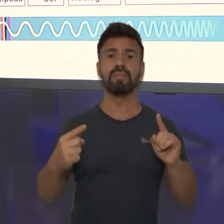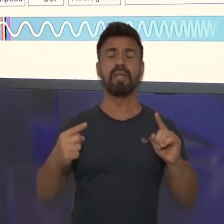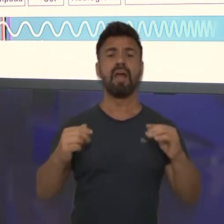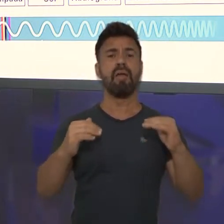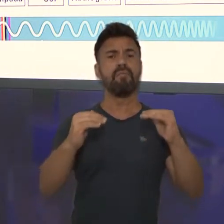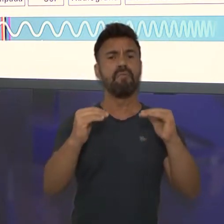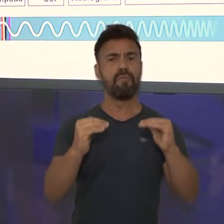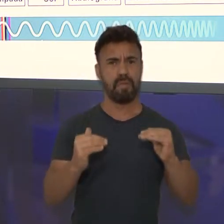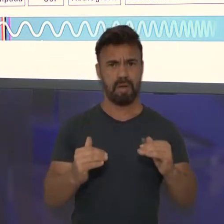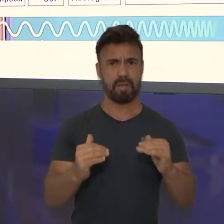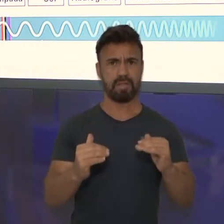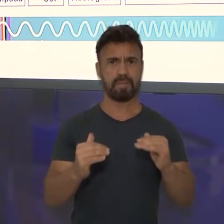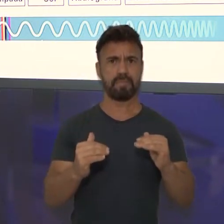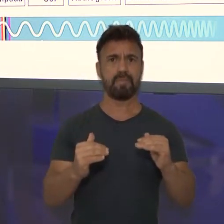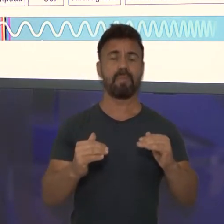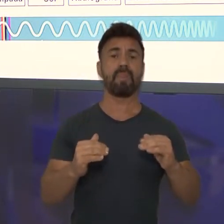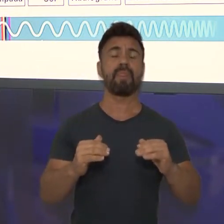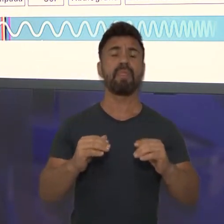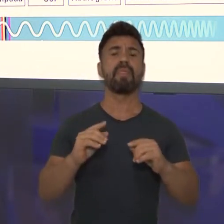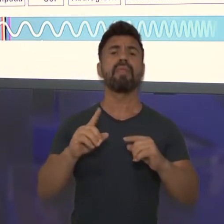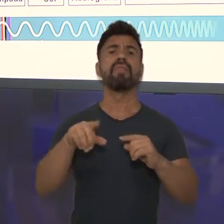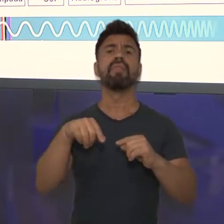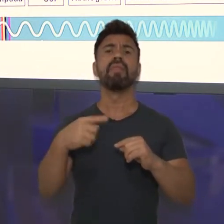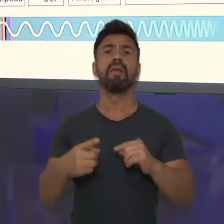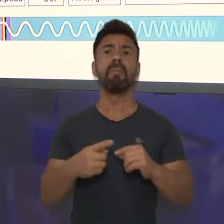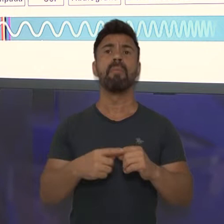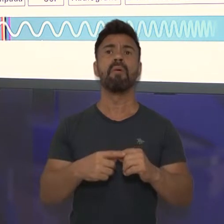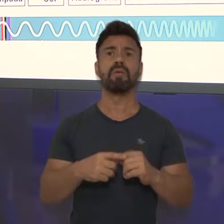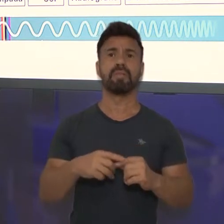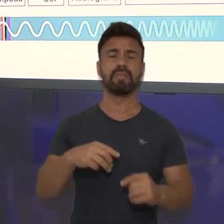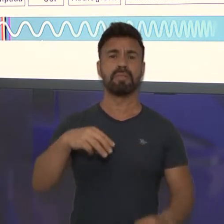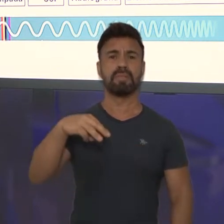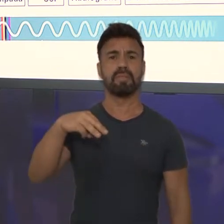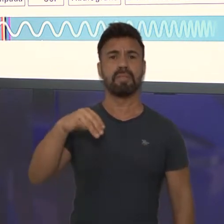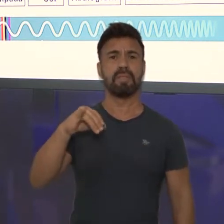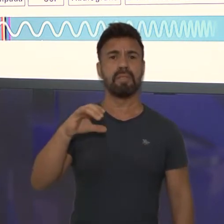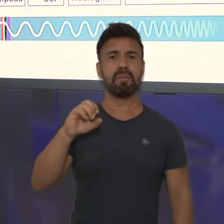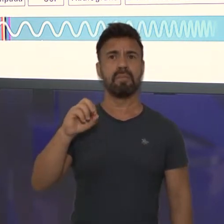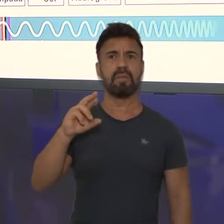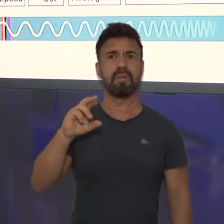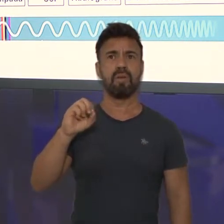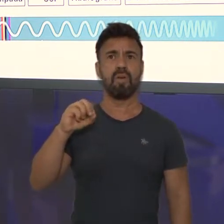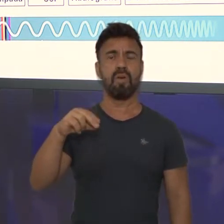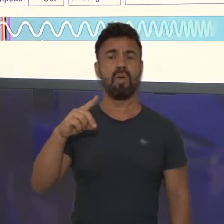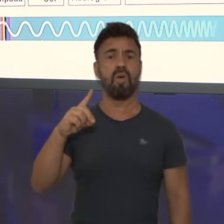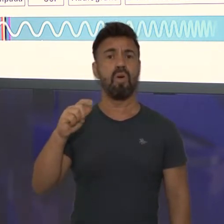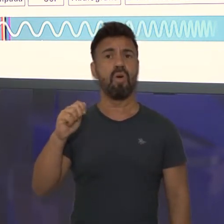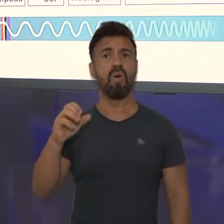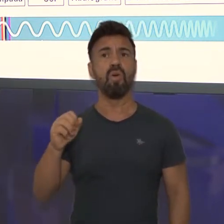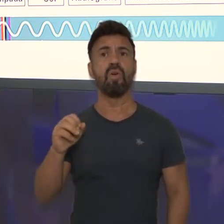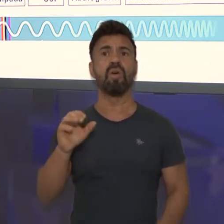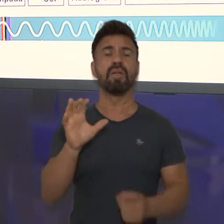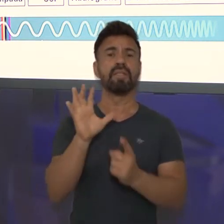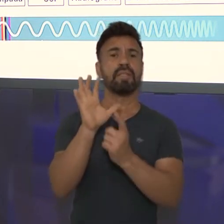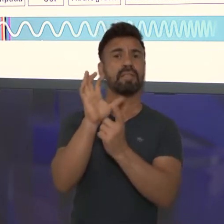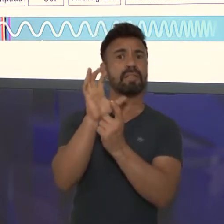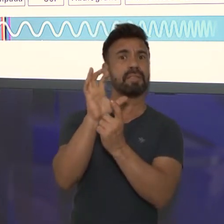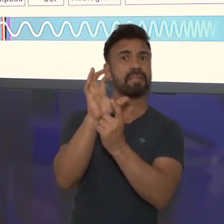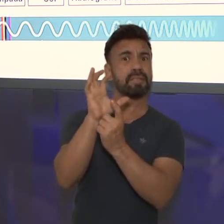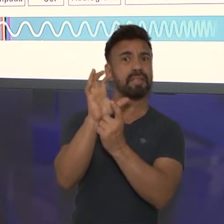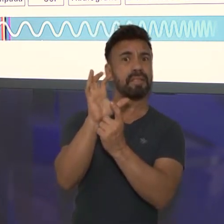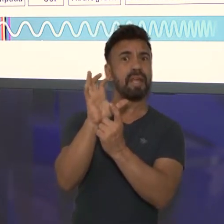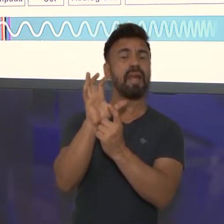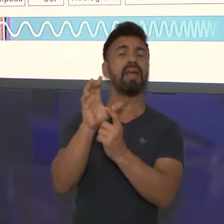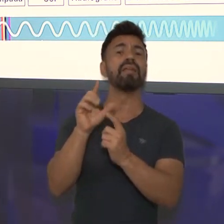baixa. Logo em seguida, vem aí as ondas micro-ondas, também utilizadas em radares, em satélites,